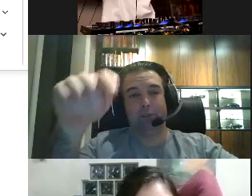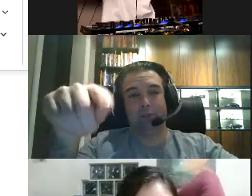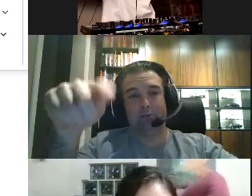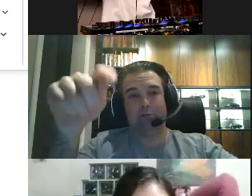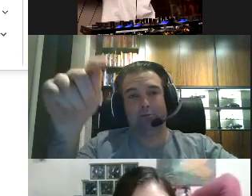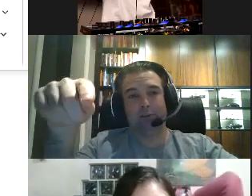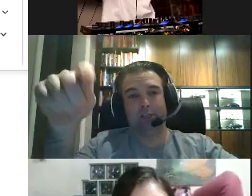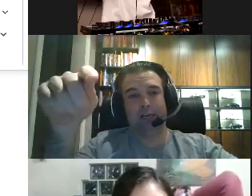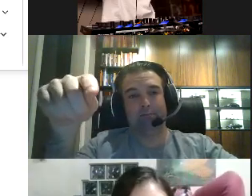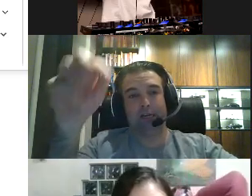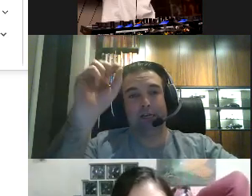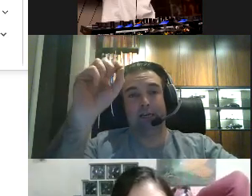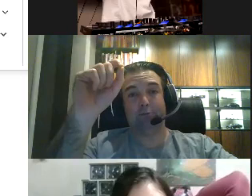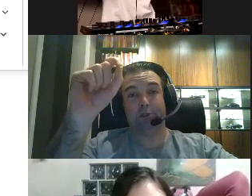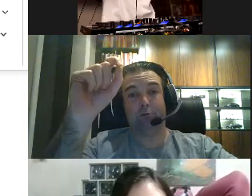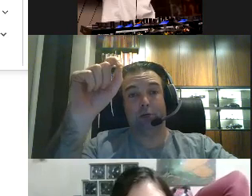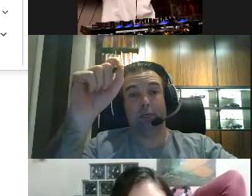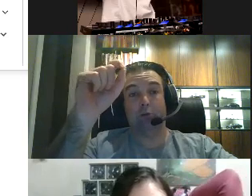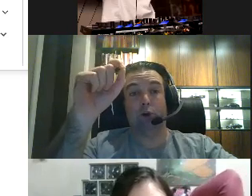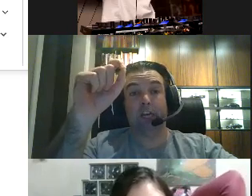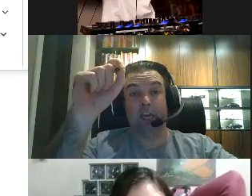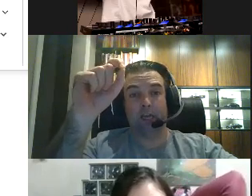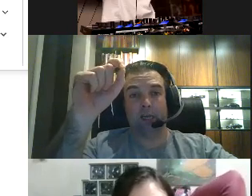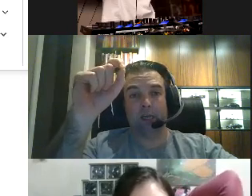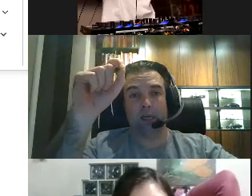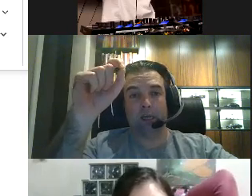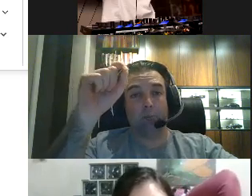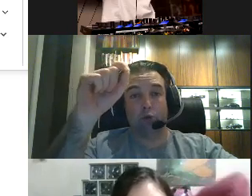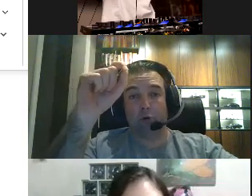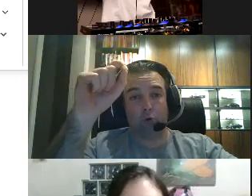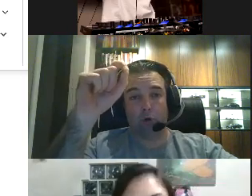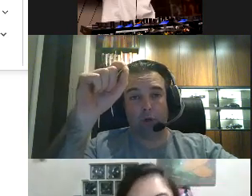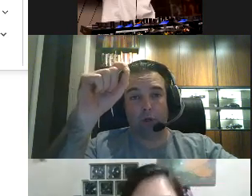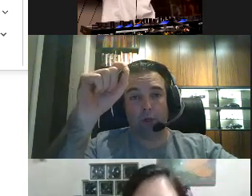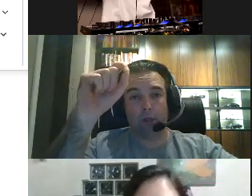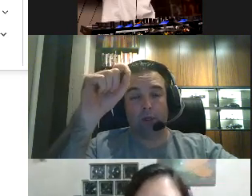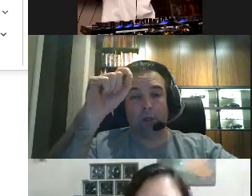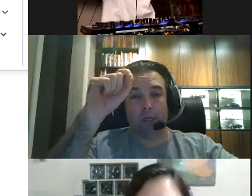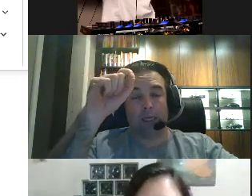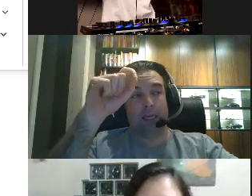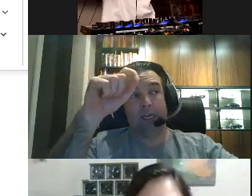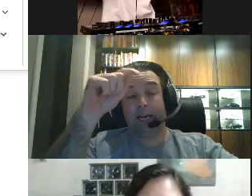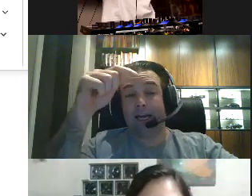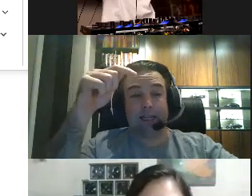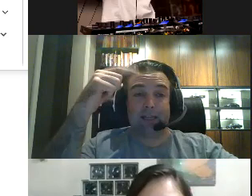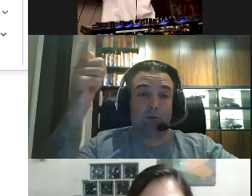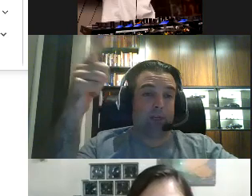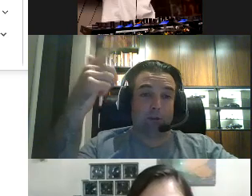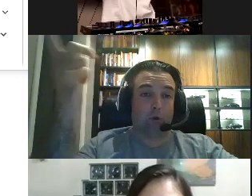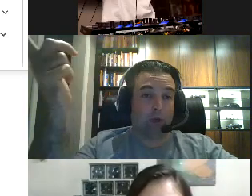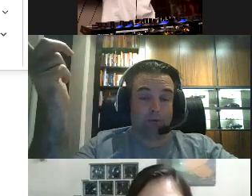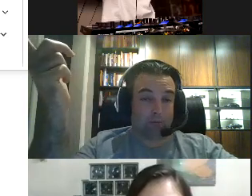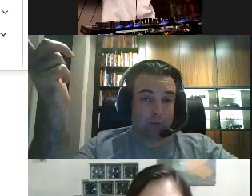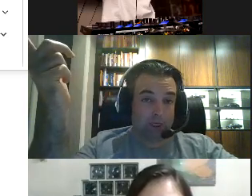Pesquisem os índices do Covid na África. É assustador. Não morre ninguém. É muito pouco. E há